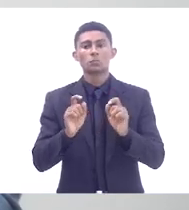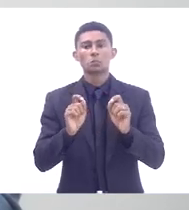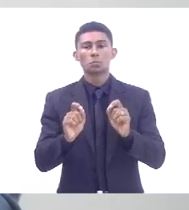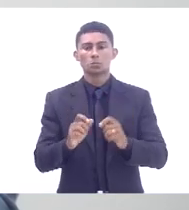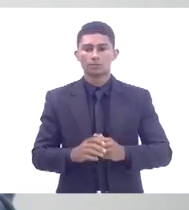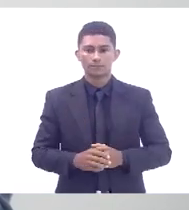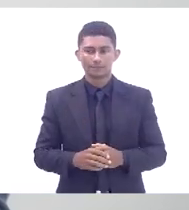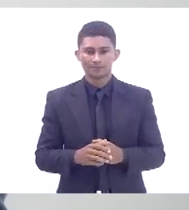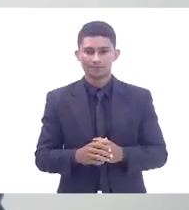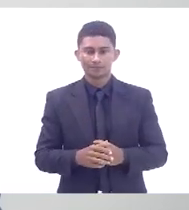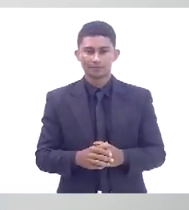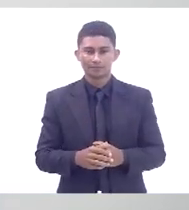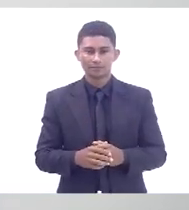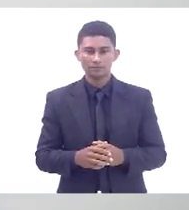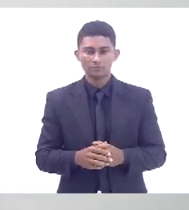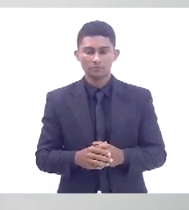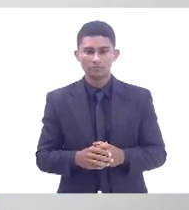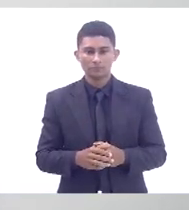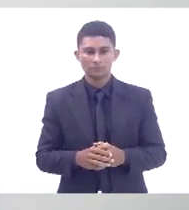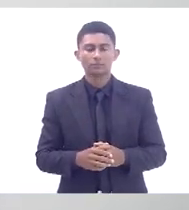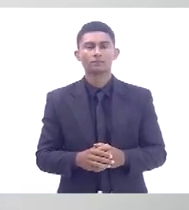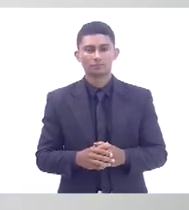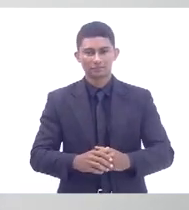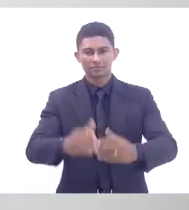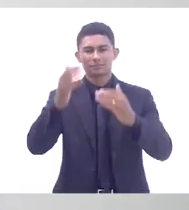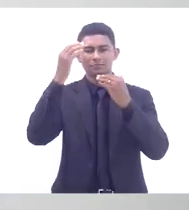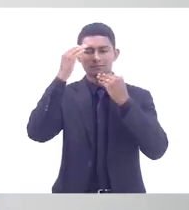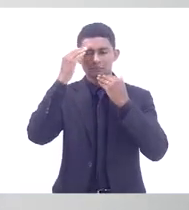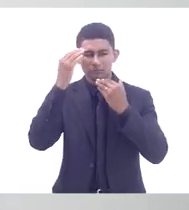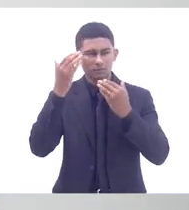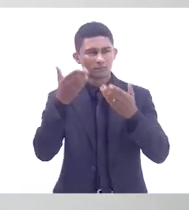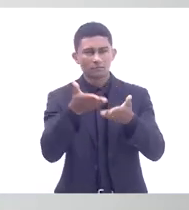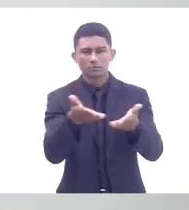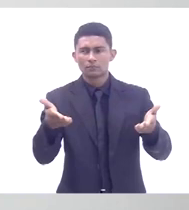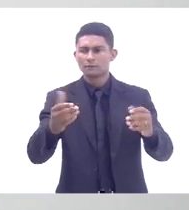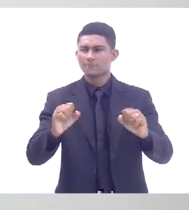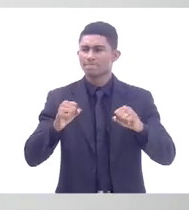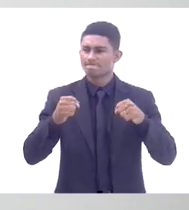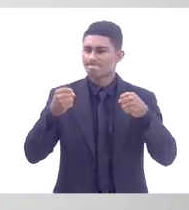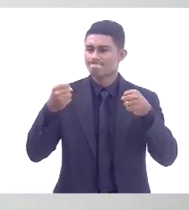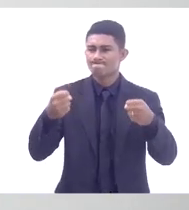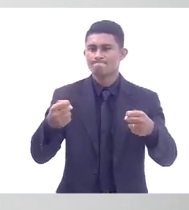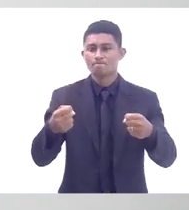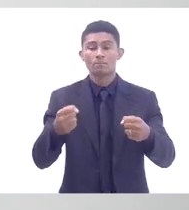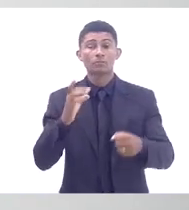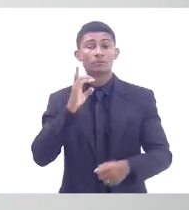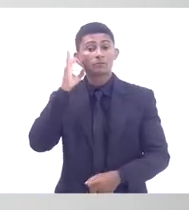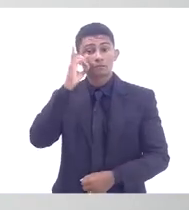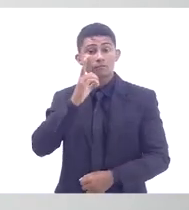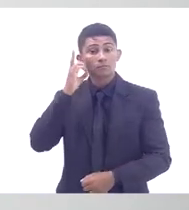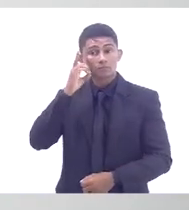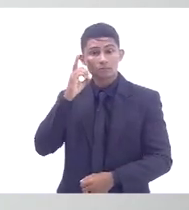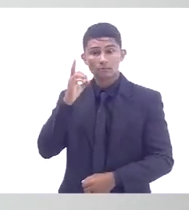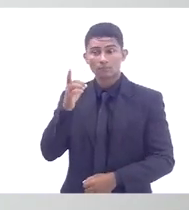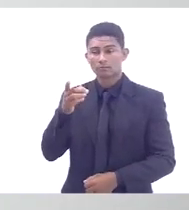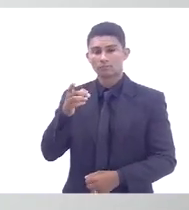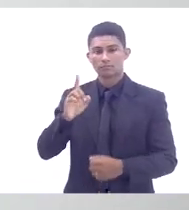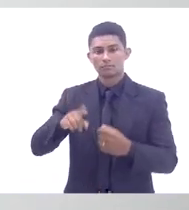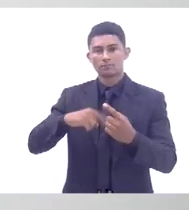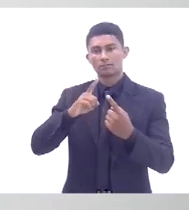alerj eu agradeço o esforço EA disponibilidade dos deputados